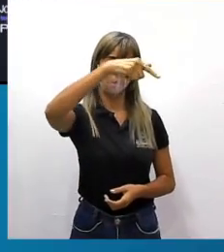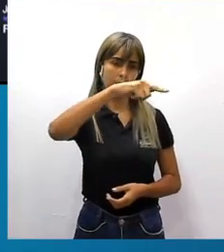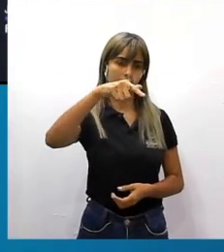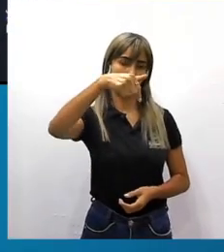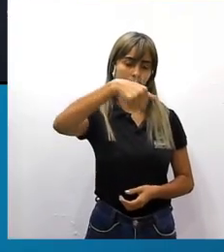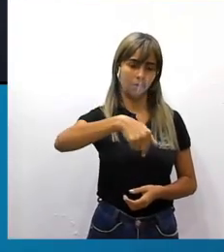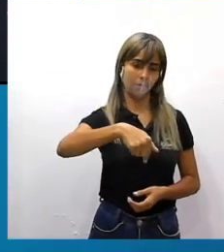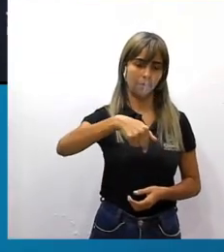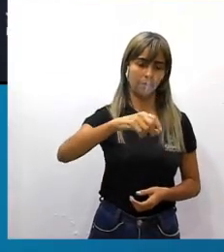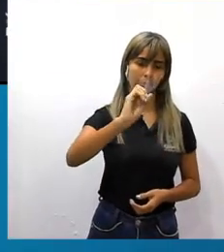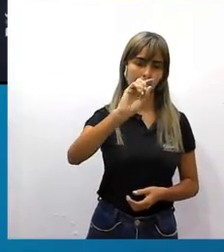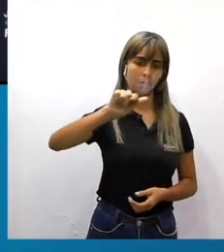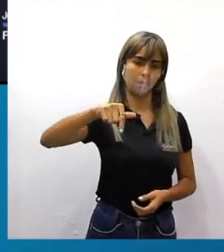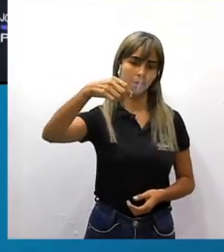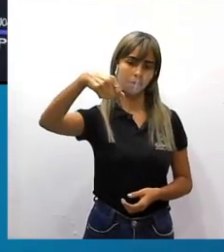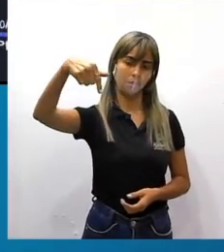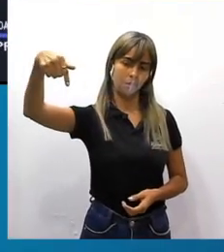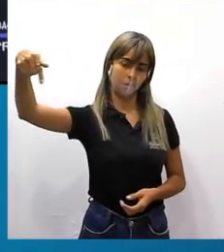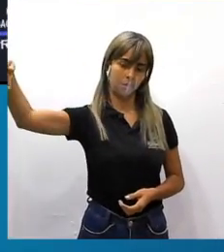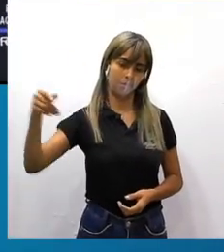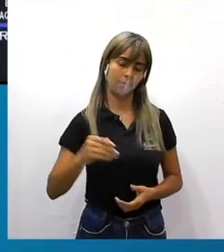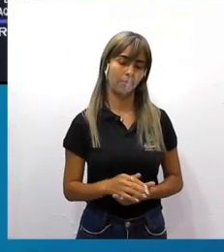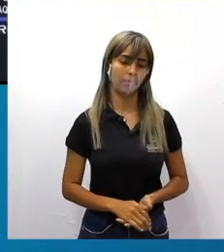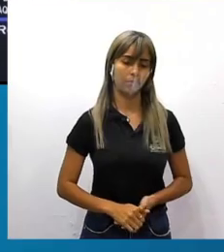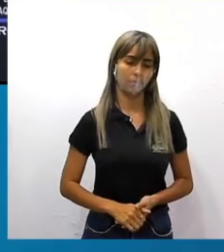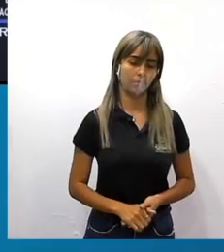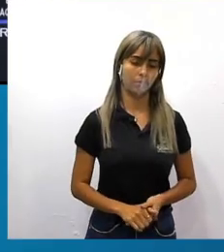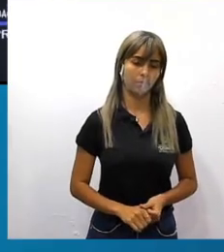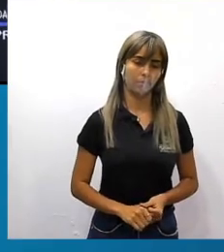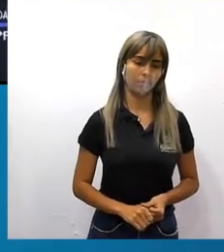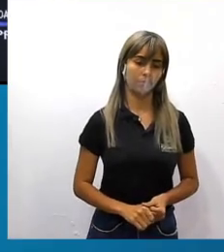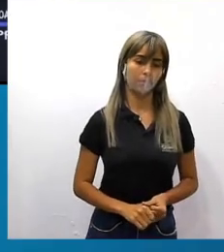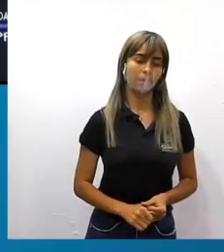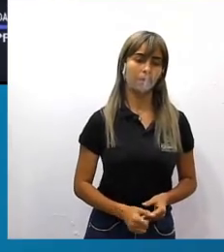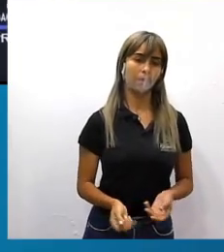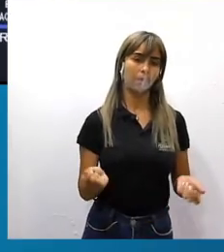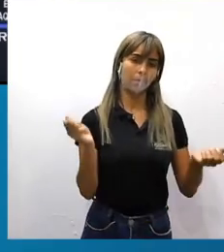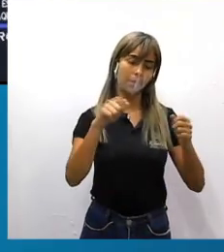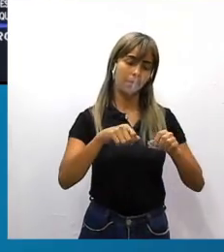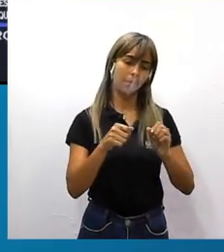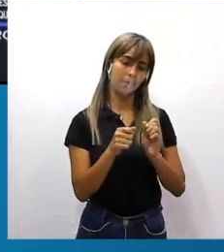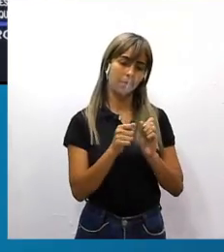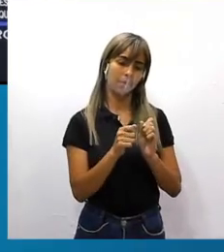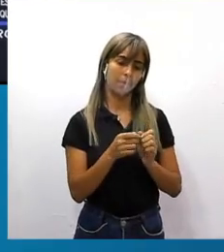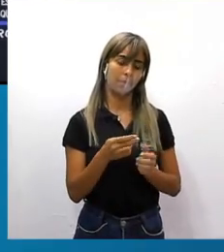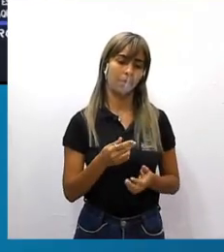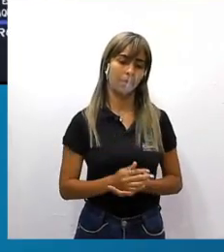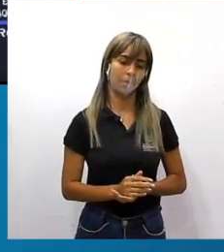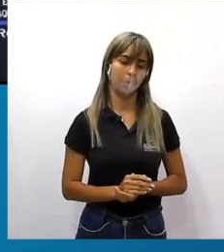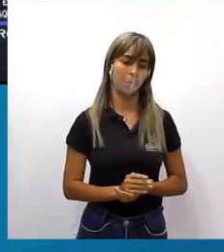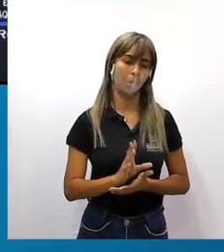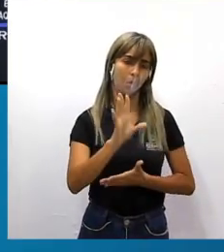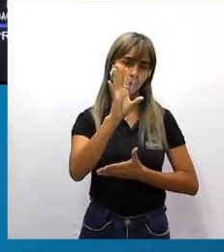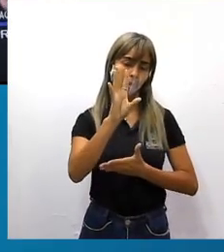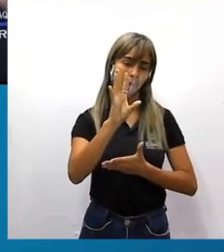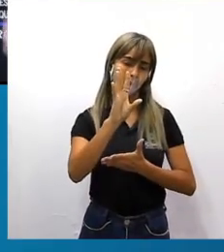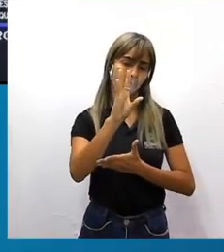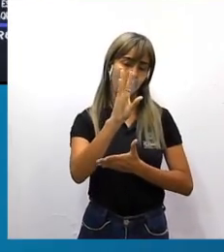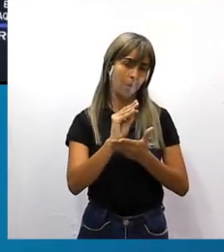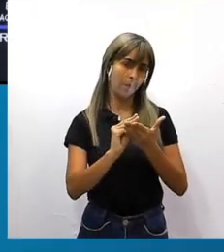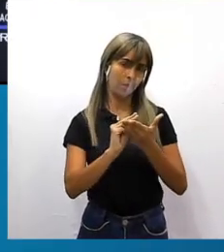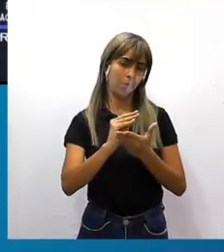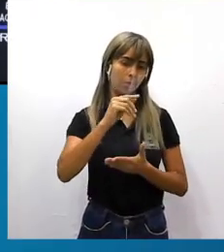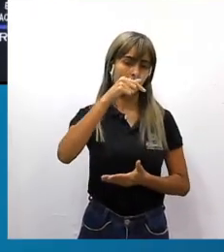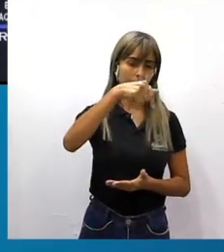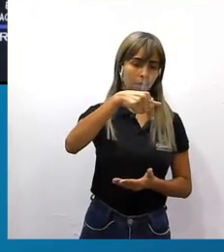vai ficar 0,777. Só que a gente pode fazer o seguinte, repetir só um 7 e colocar uma barra